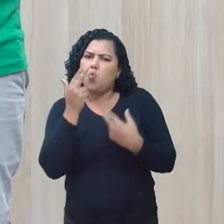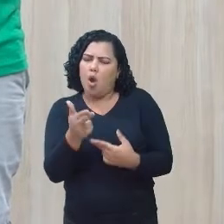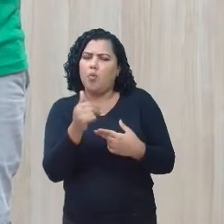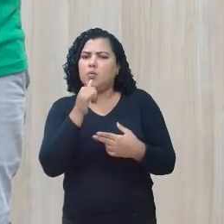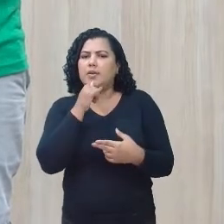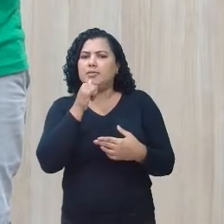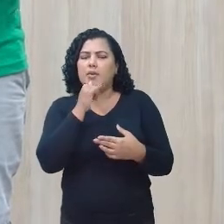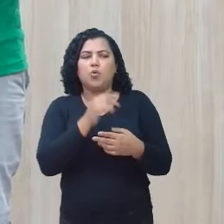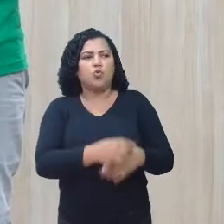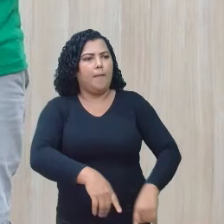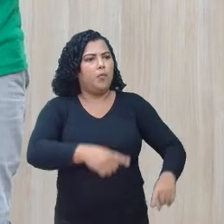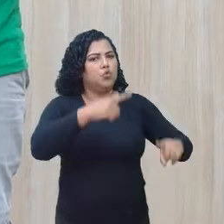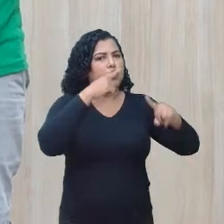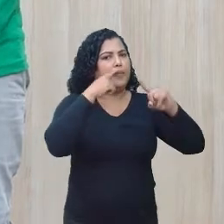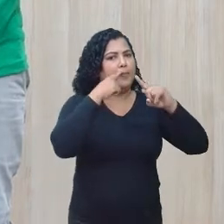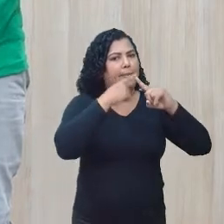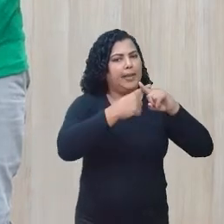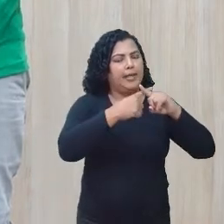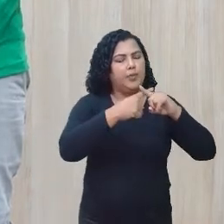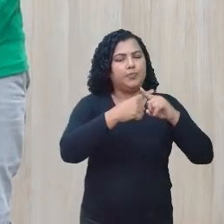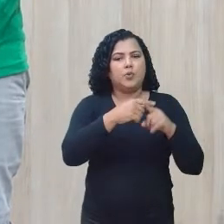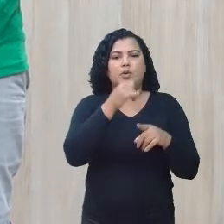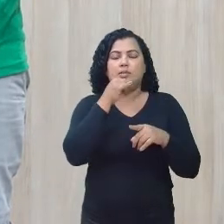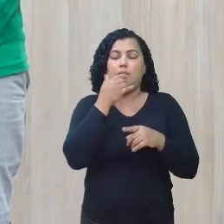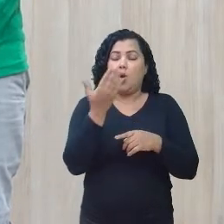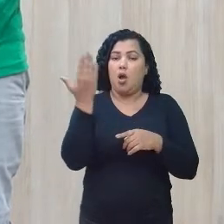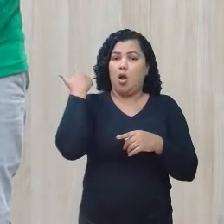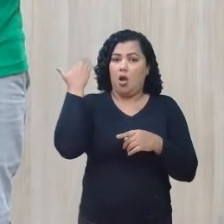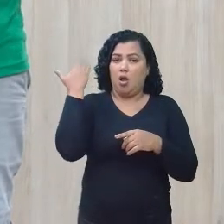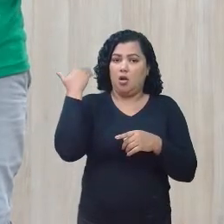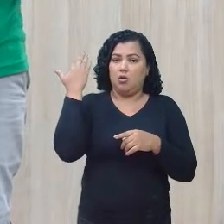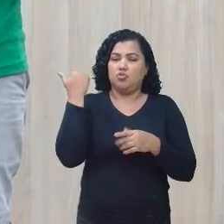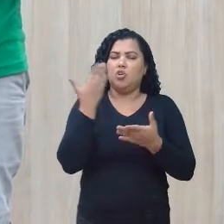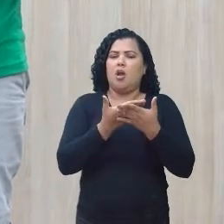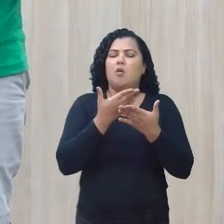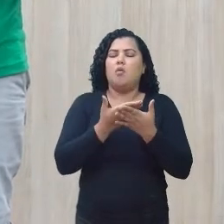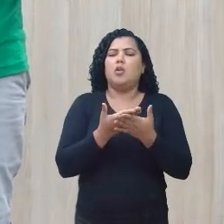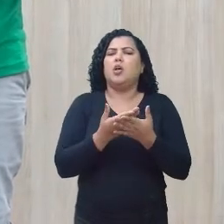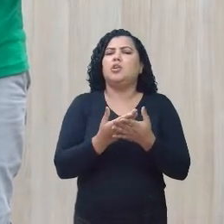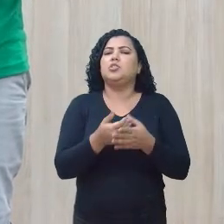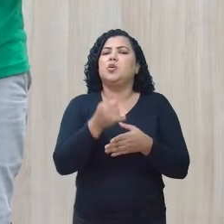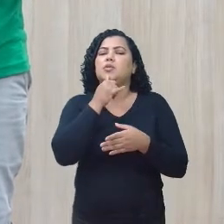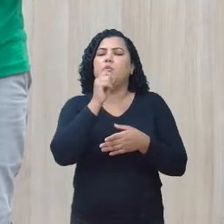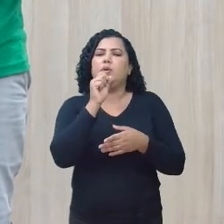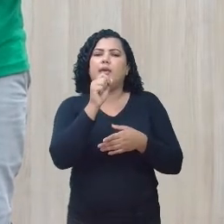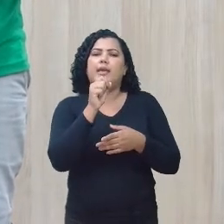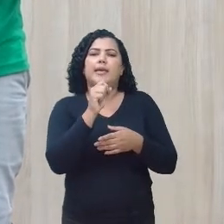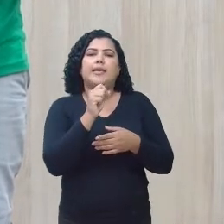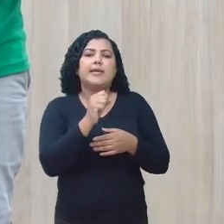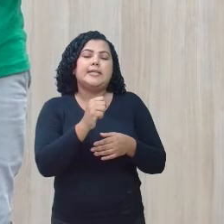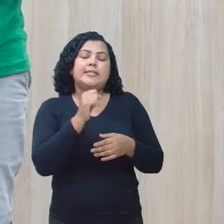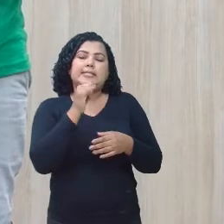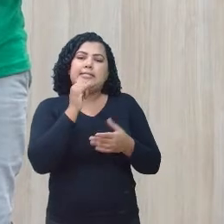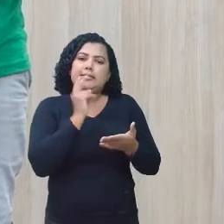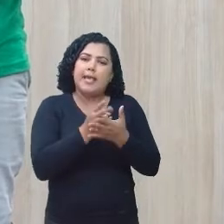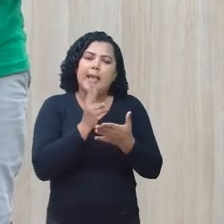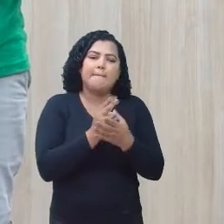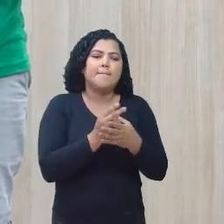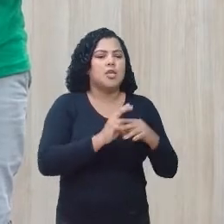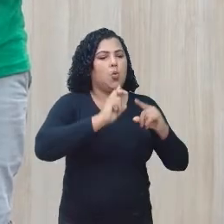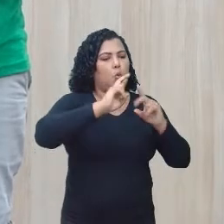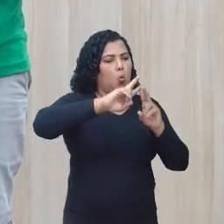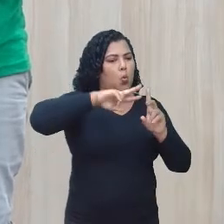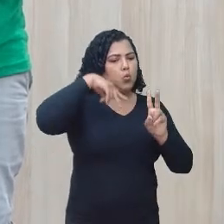sempre igual, né? Nós trabalhamos um exemplo na aula anterior, onde a gente tinha sempre o dobro do